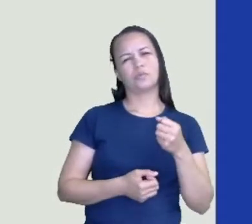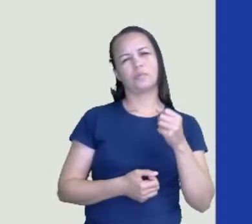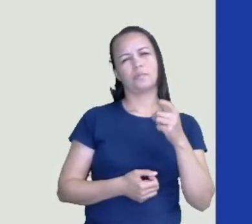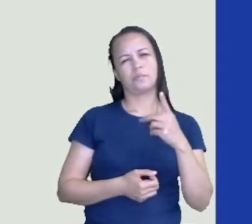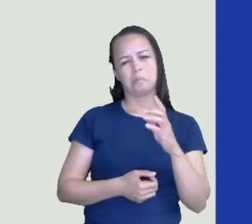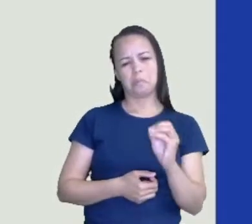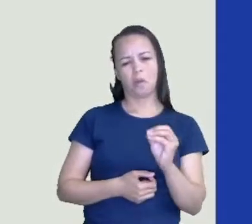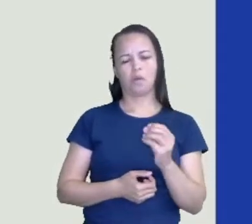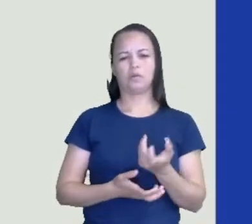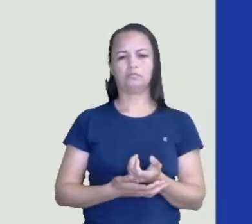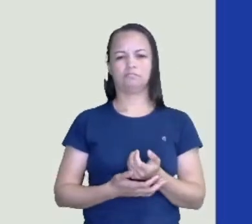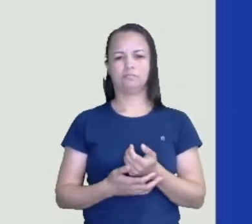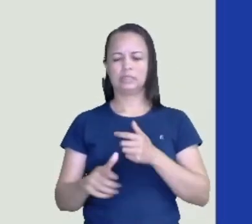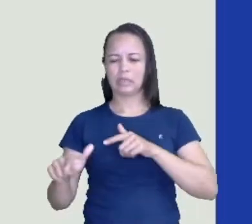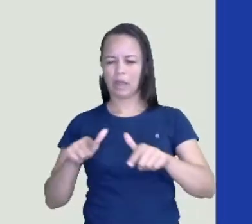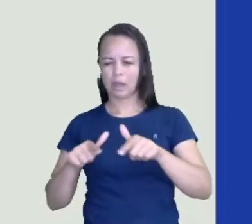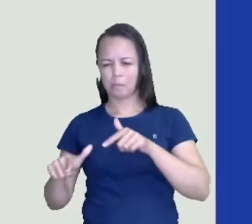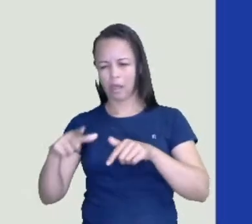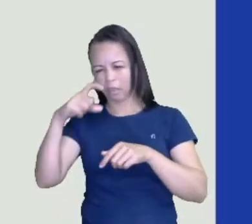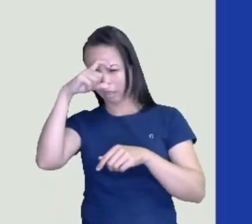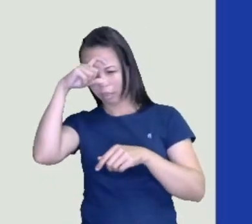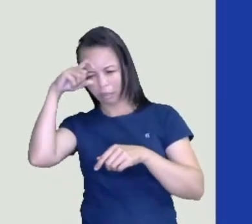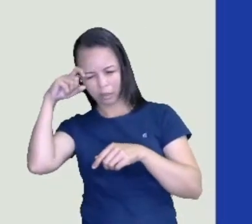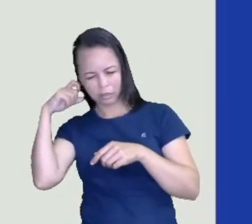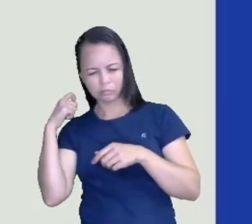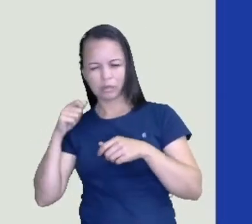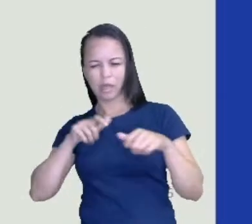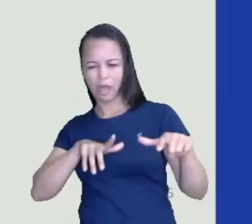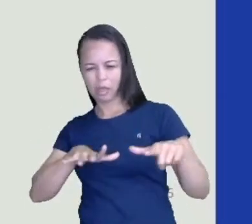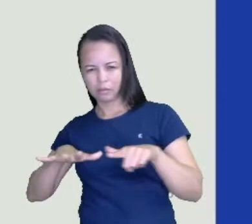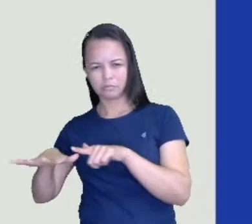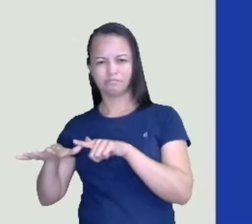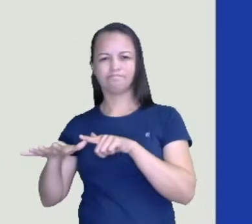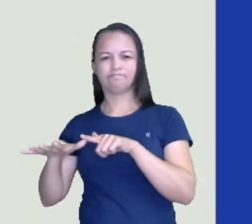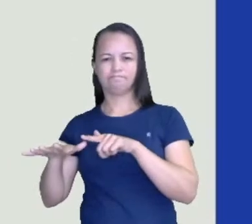Trabalhei como um condenado nesta semana.